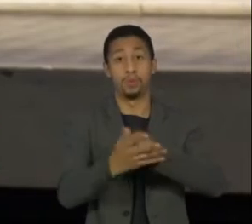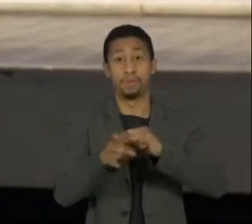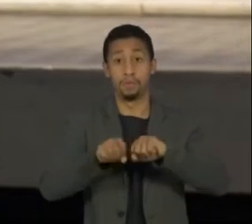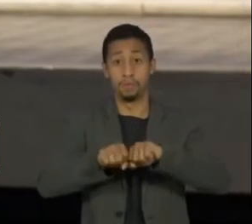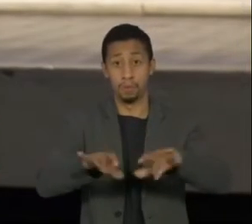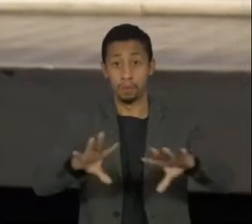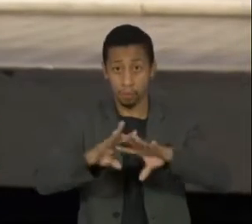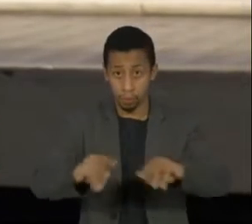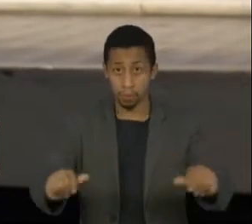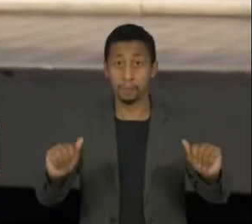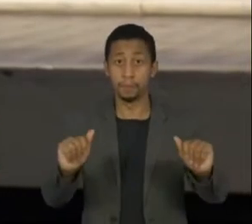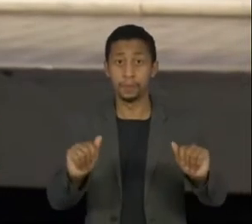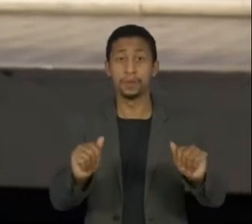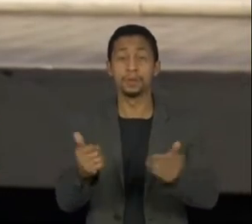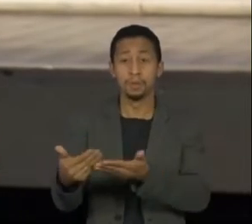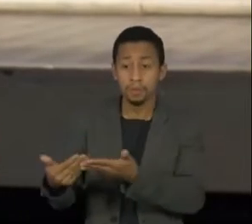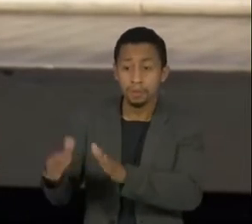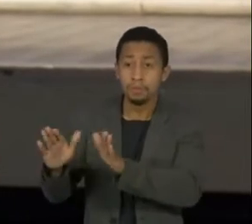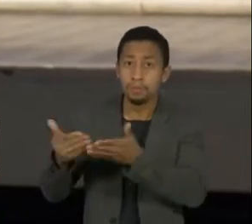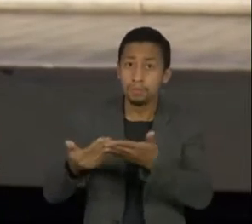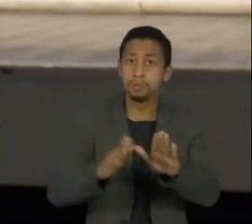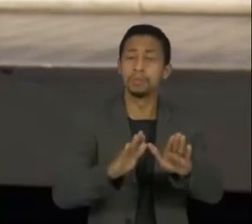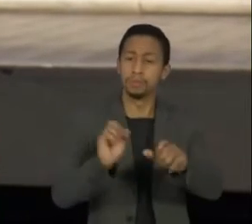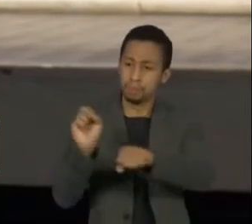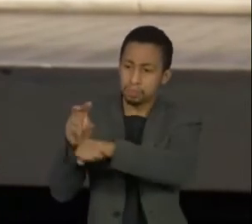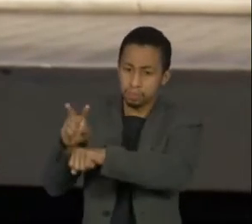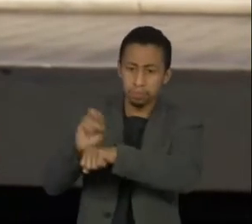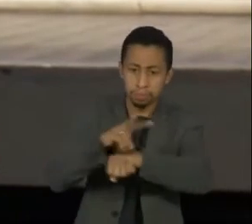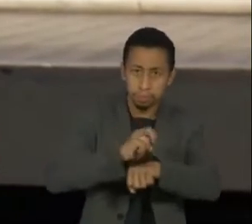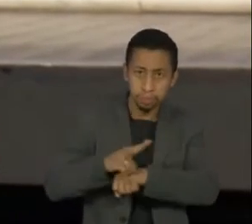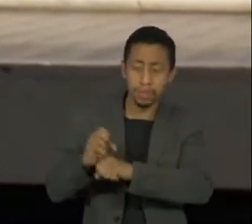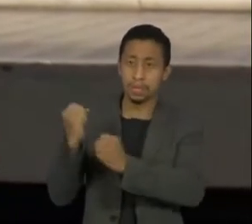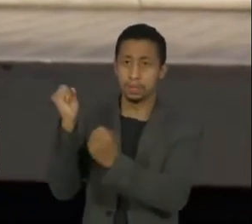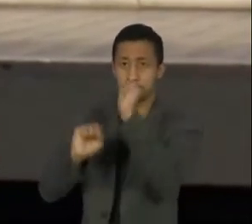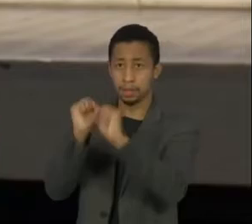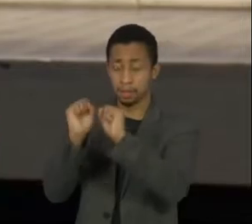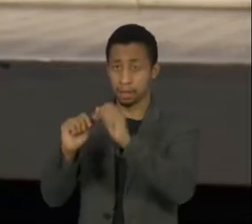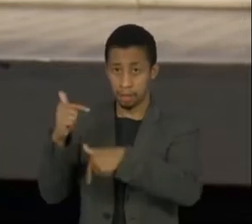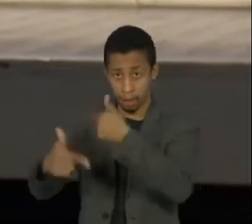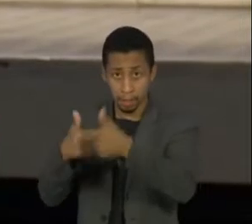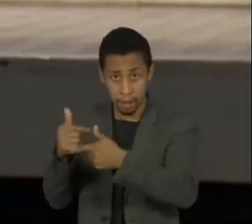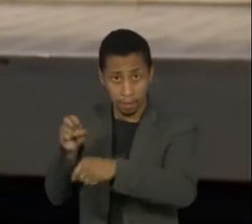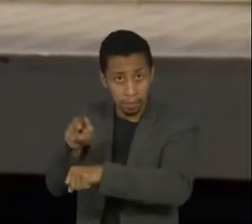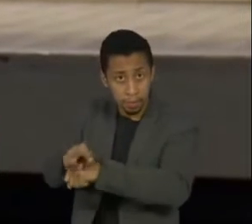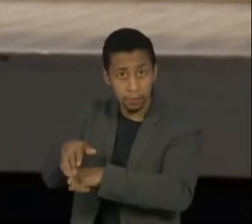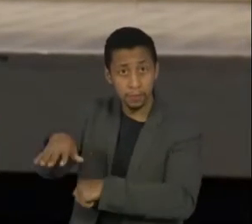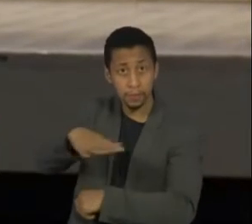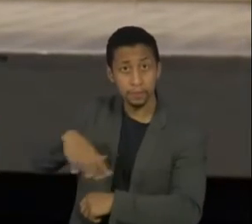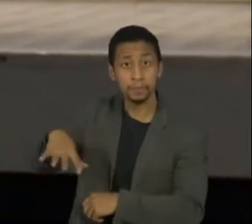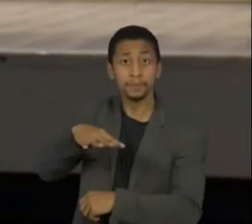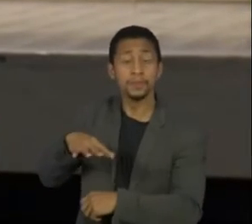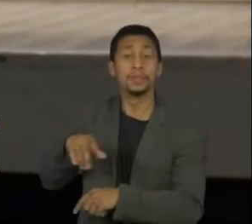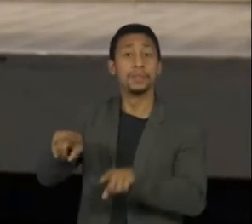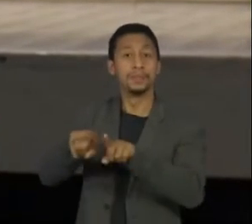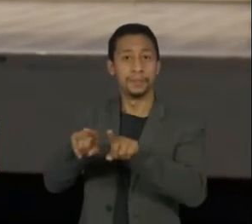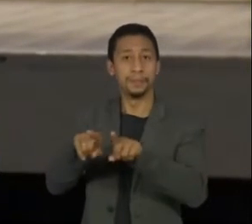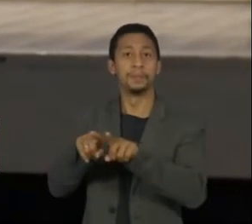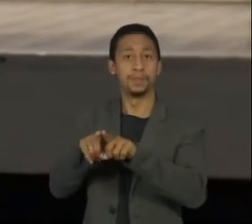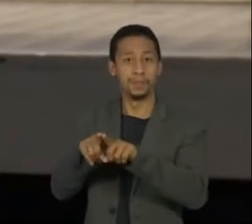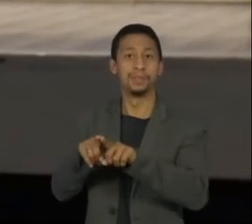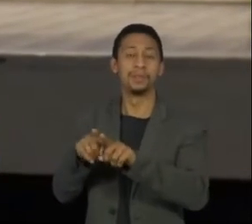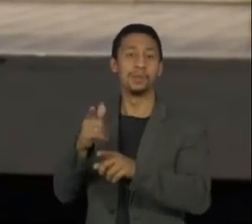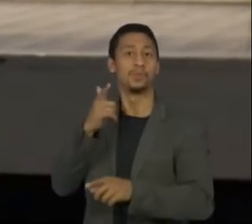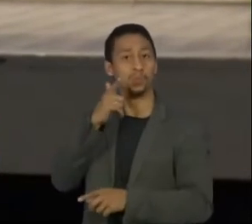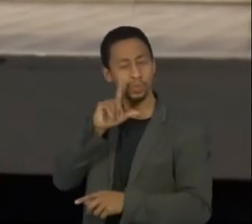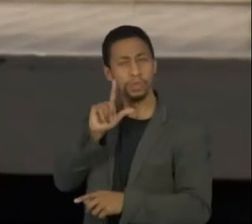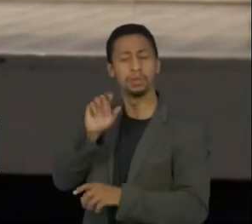Então, é uma ação para abrir espaço no ambiente corporativo, para que eles possam recuperar e ter seu emprego retomado, e para que eles possam se manter nos